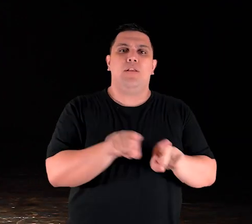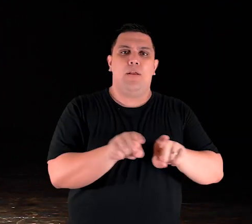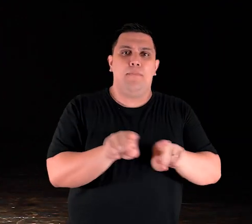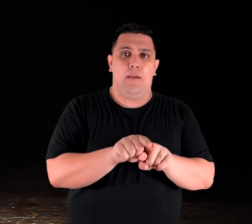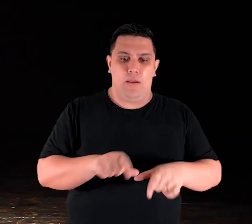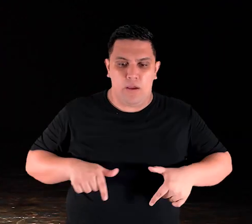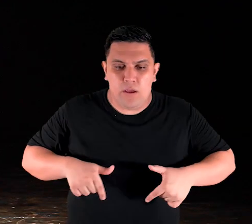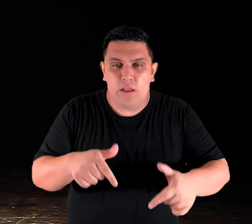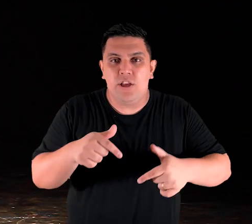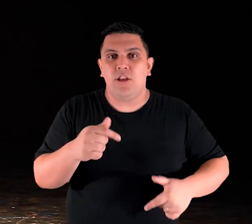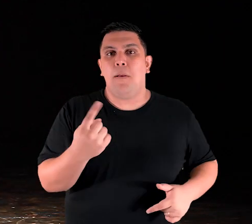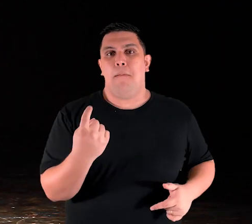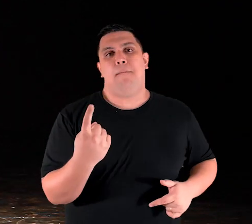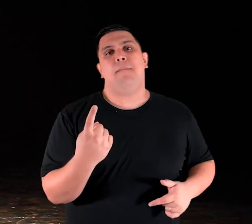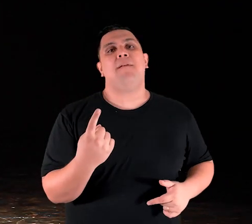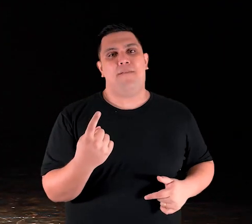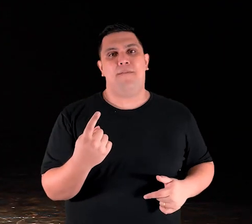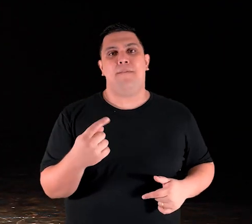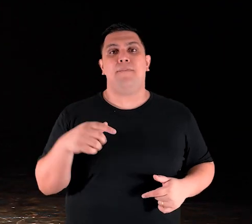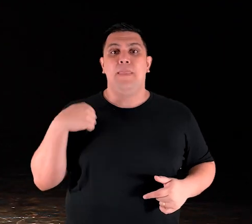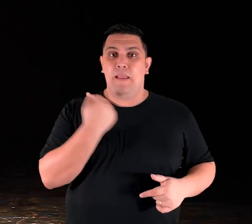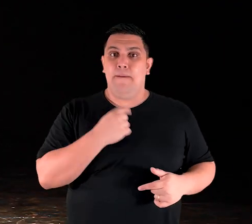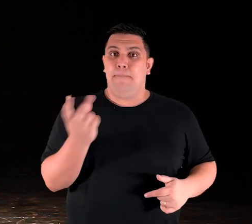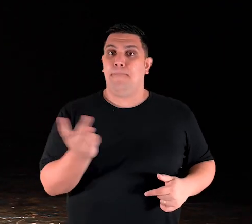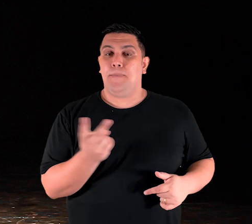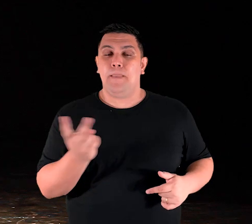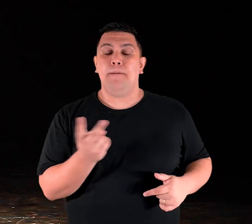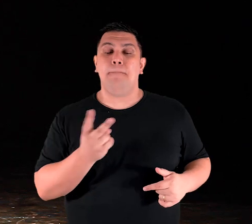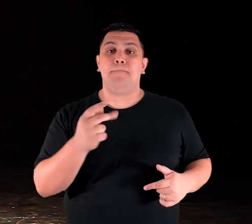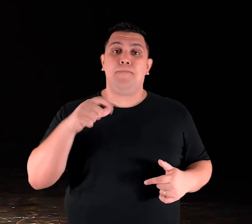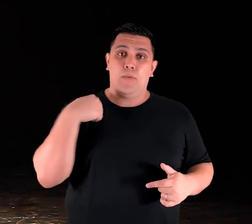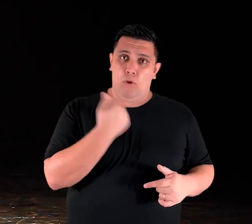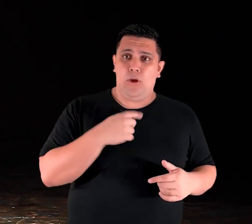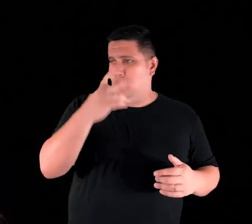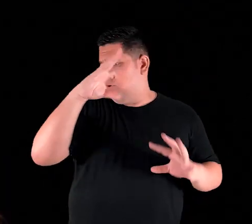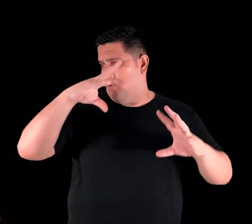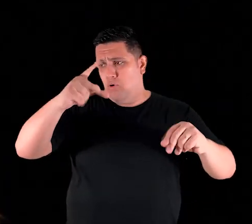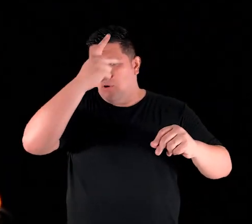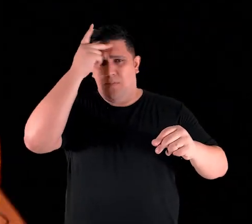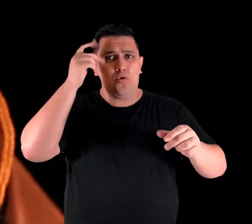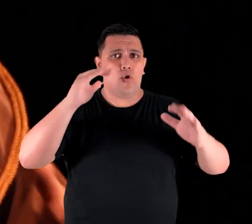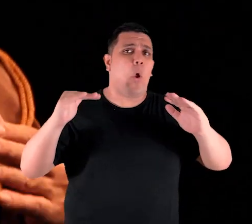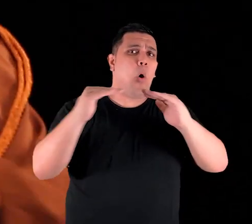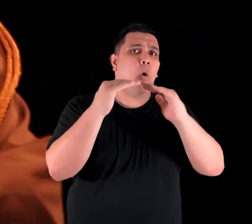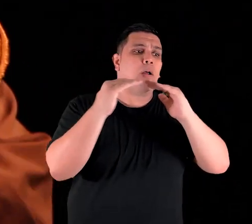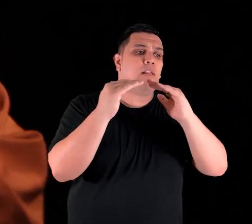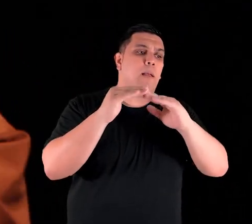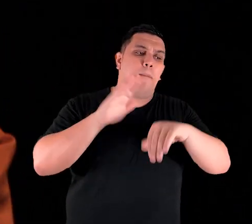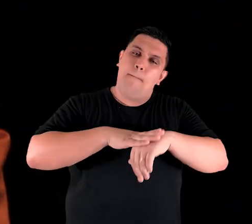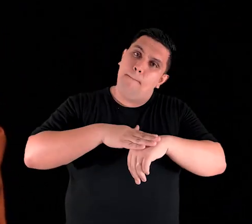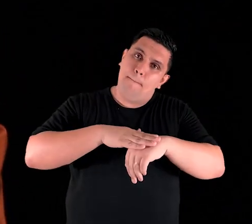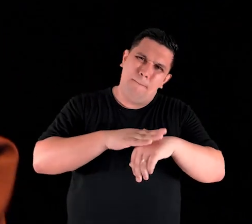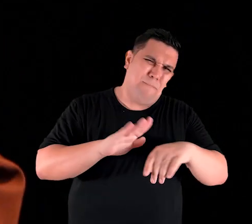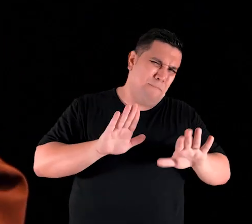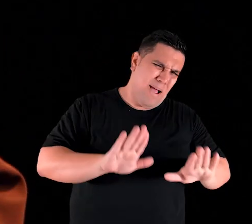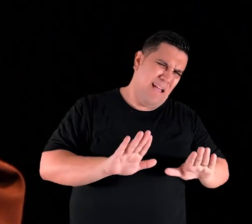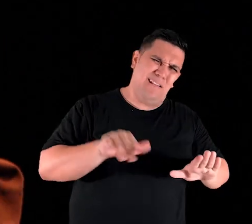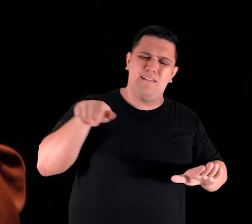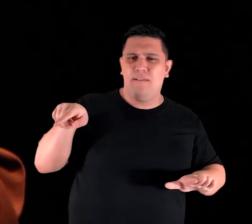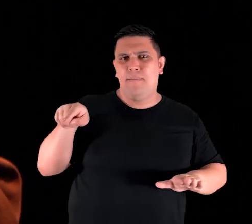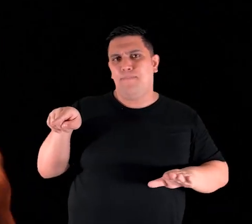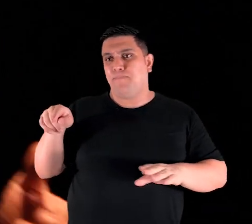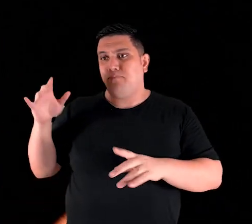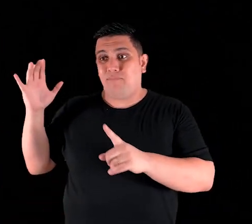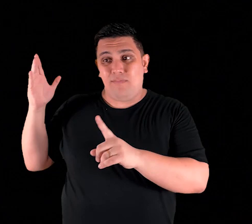já que estas foram as duas pilastras que todos concordavam. Mas esta interferência do Estado pode ser